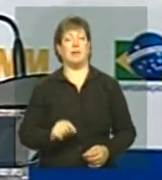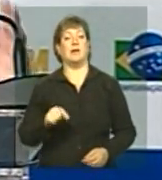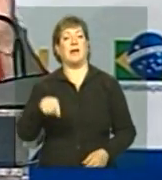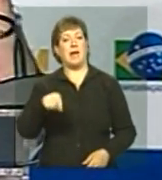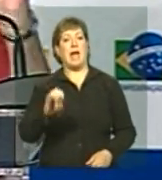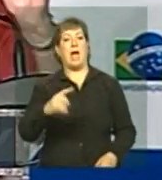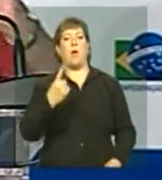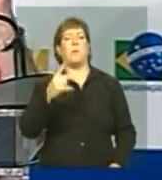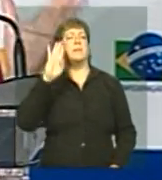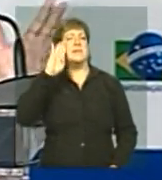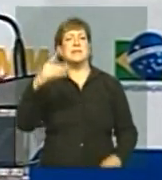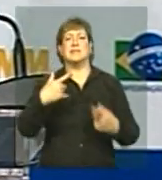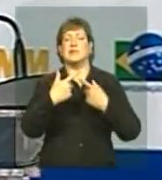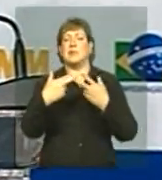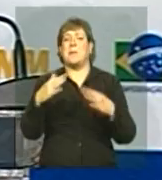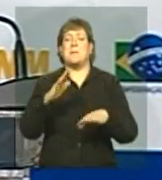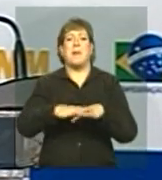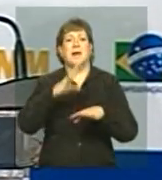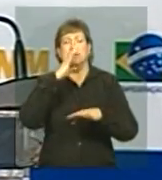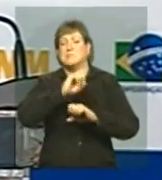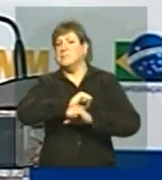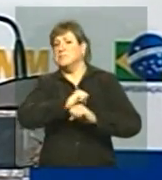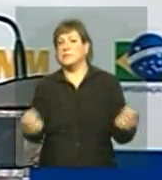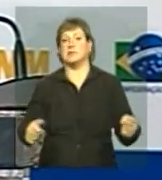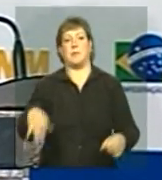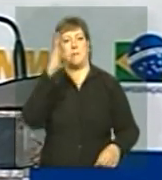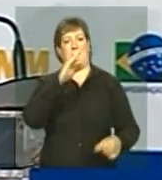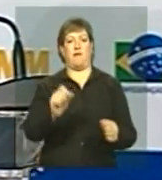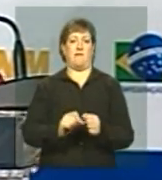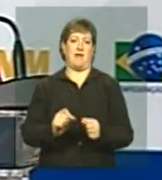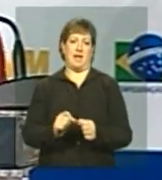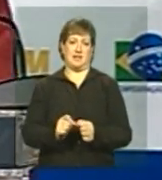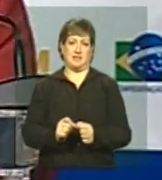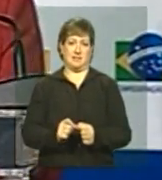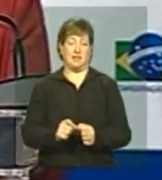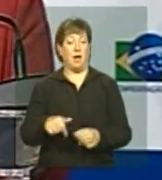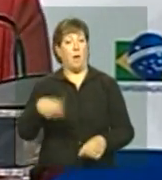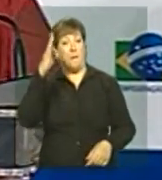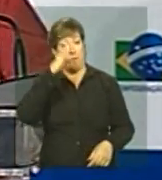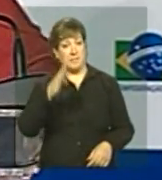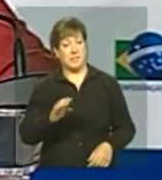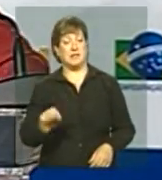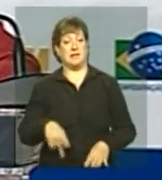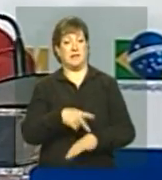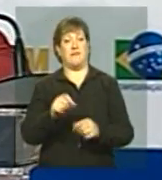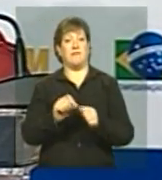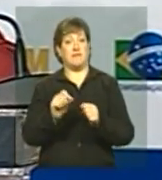das coisas mais absurdas que o país praticou. O país praticava